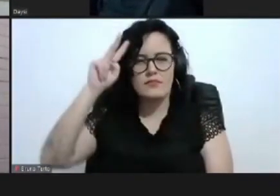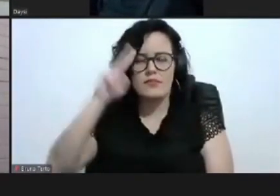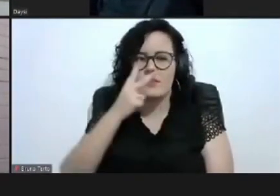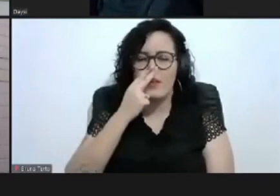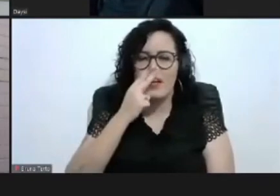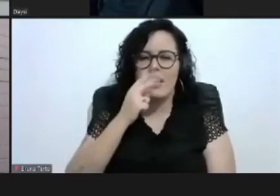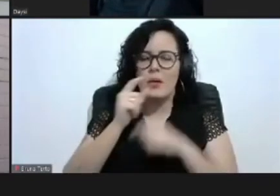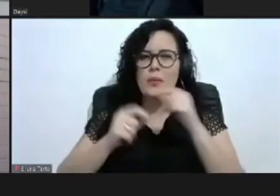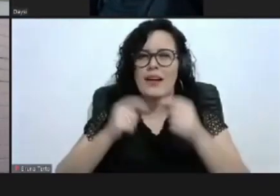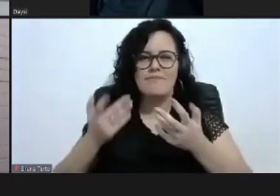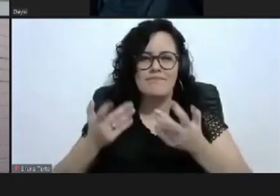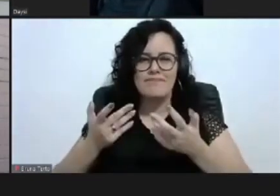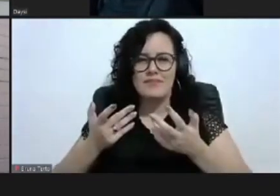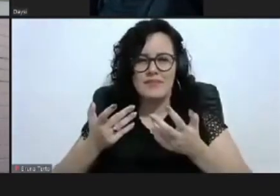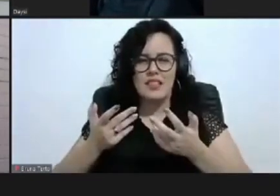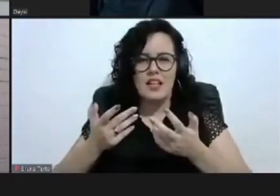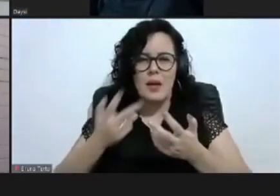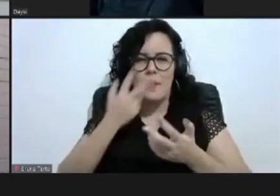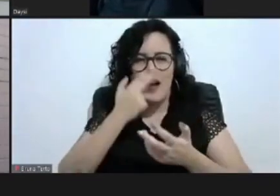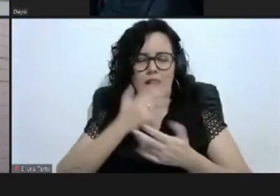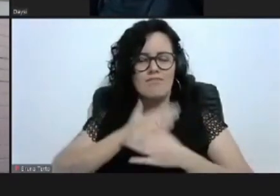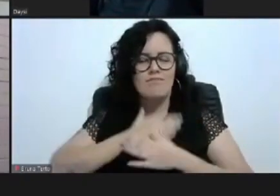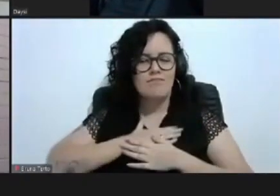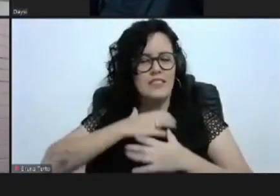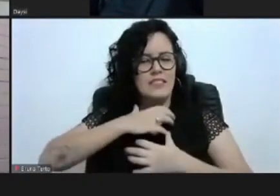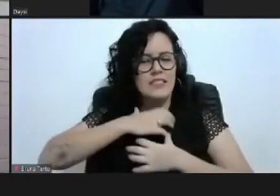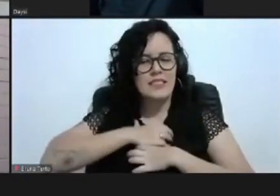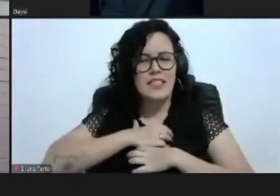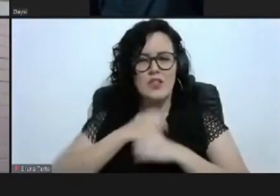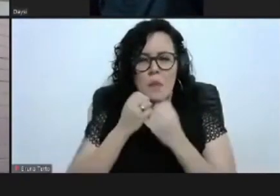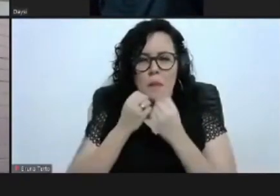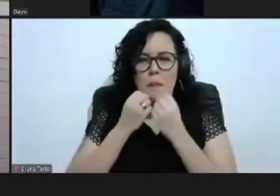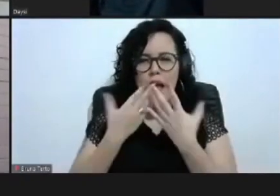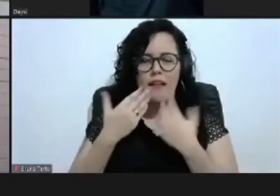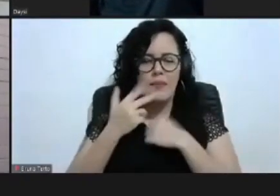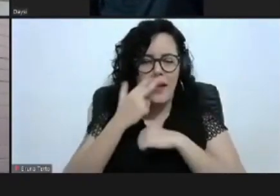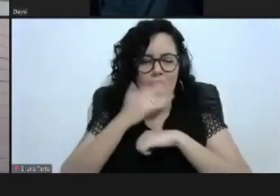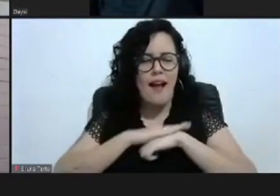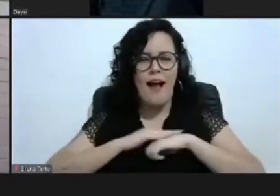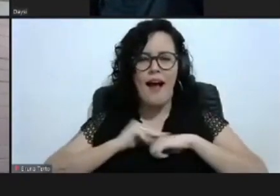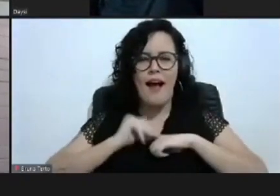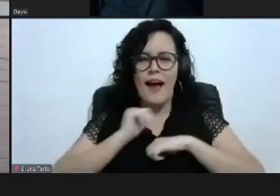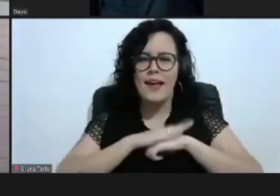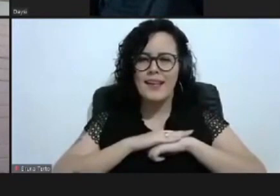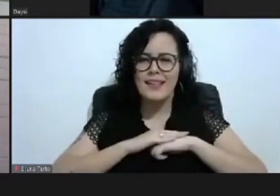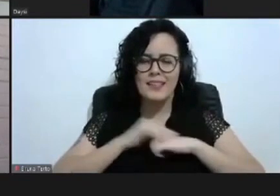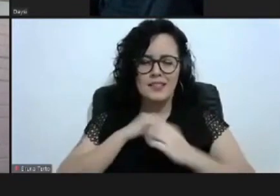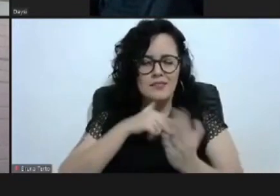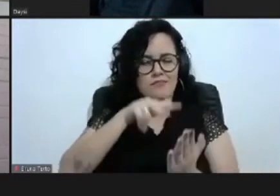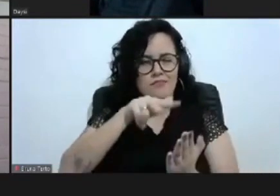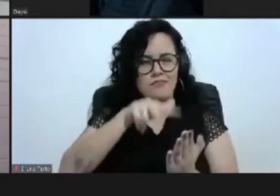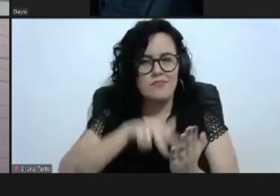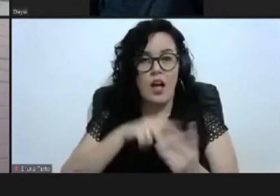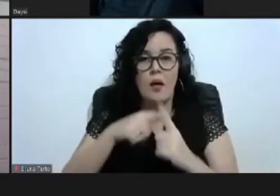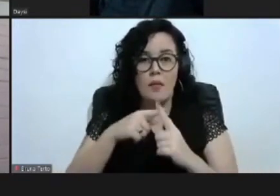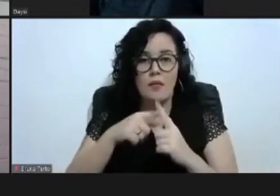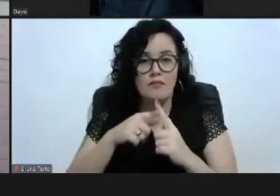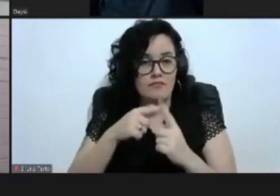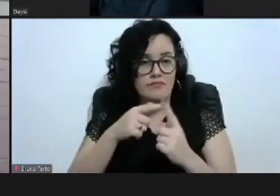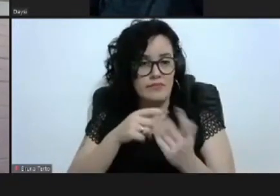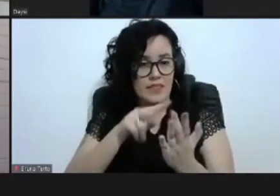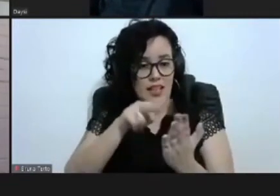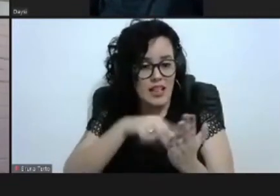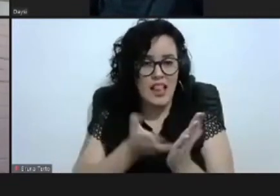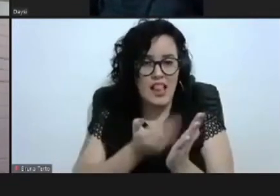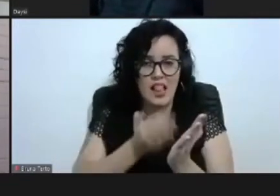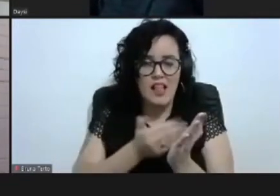de memórias afetivas, porque a questão do acesso à leitura e do livro, né, a